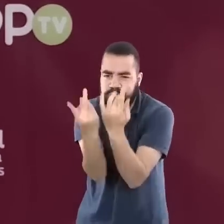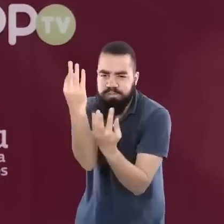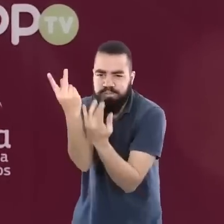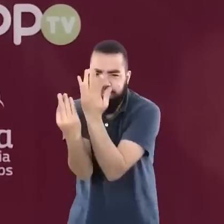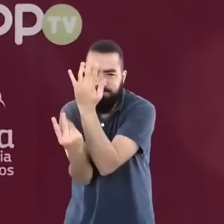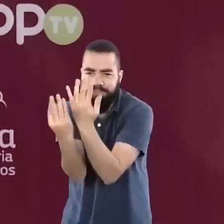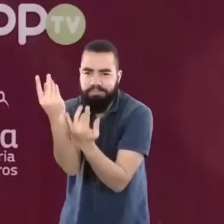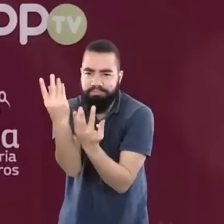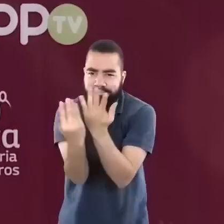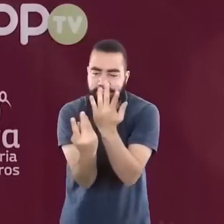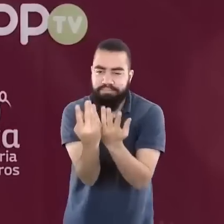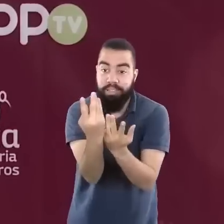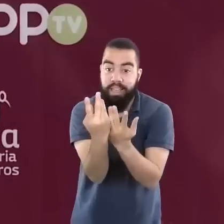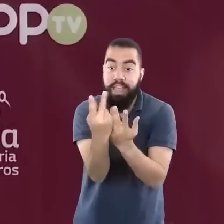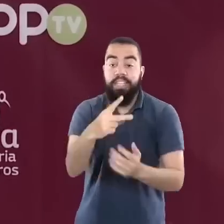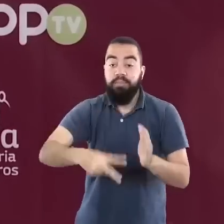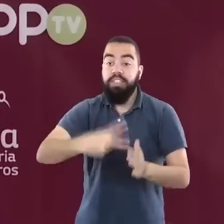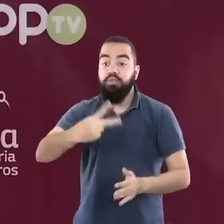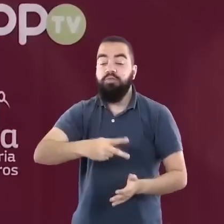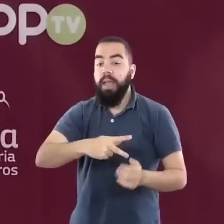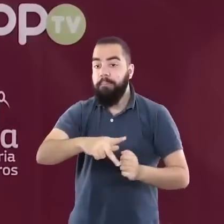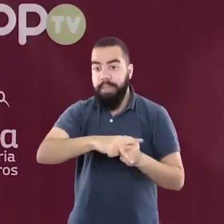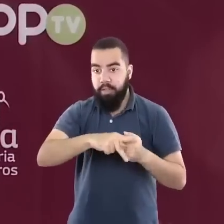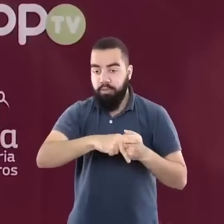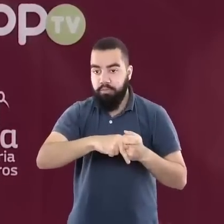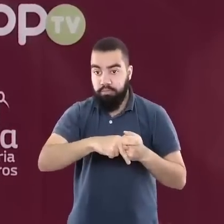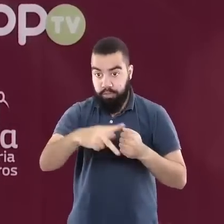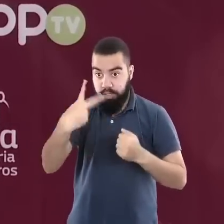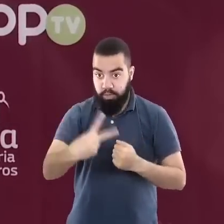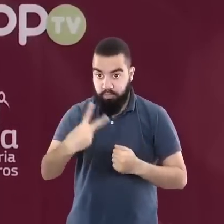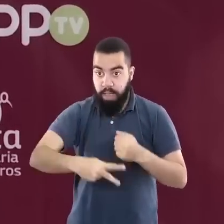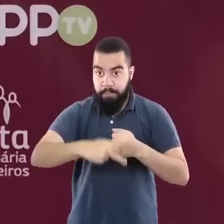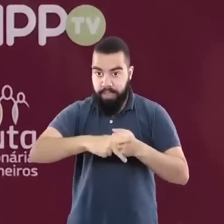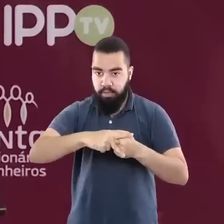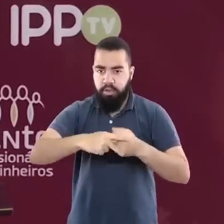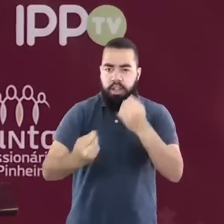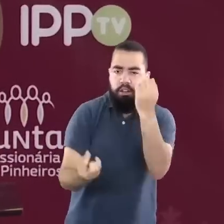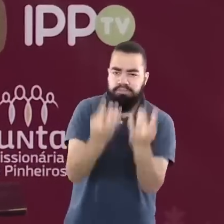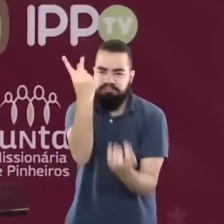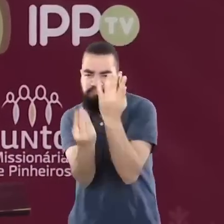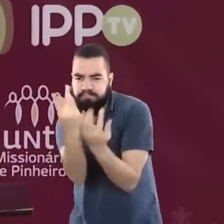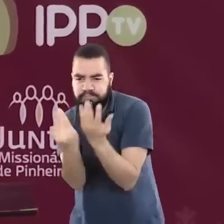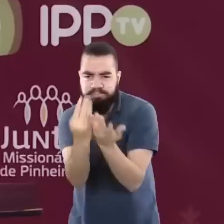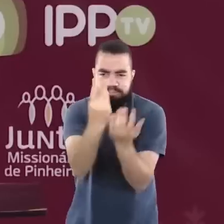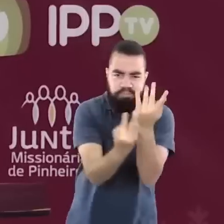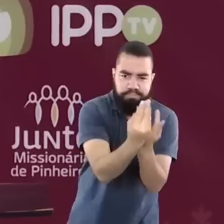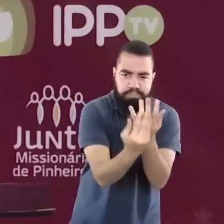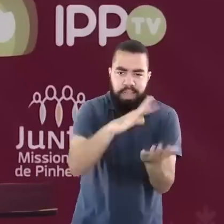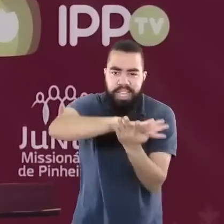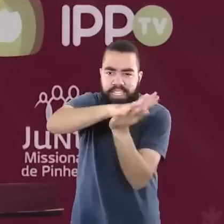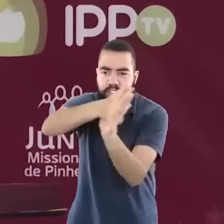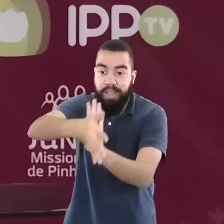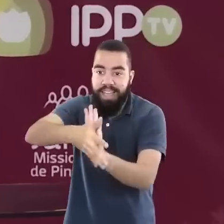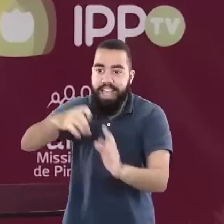para fazer novos céus e nova terra mas ainda diz a escritura que em